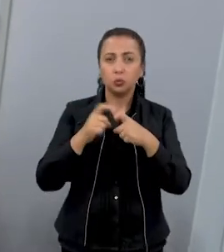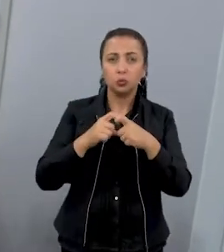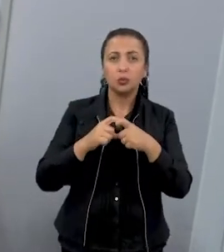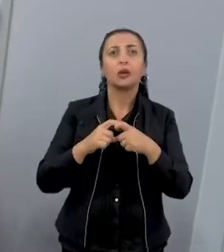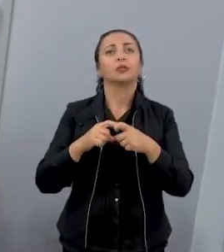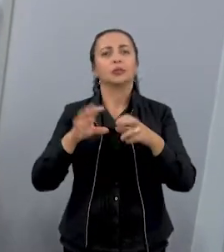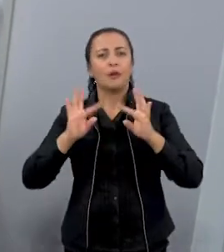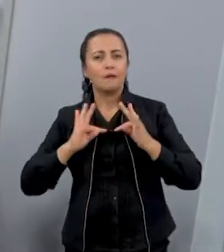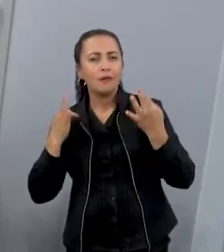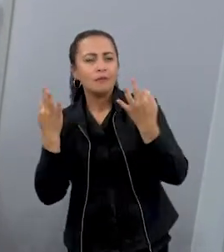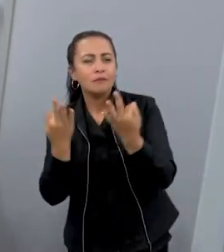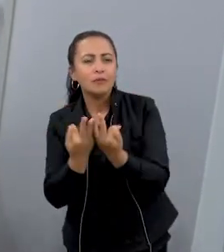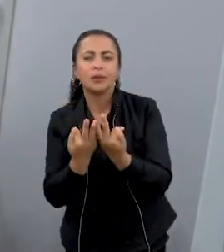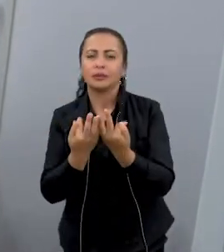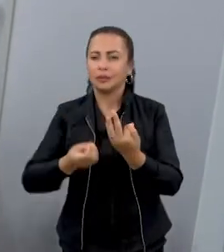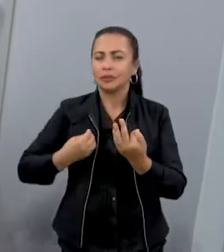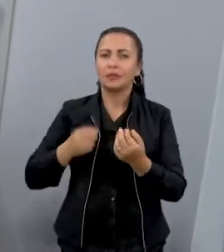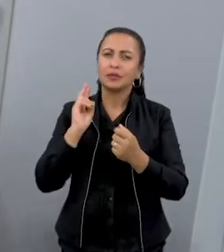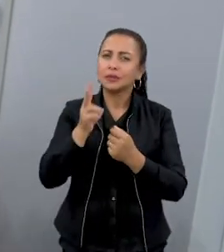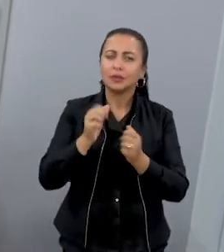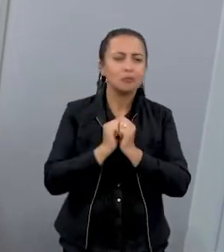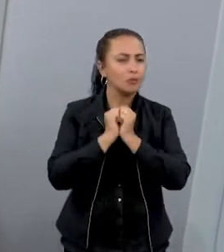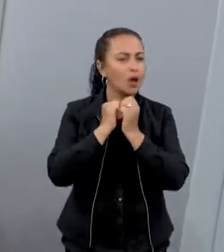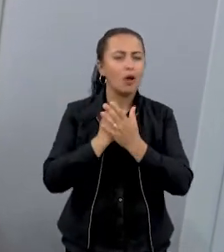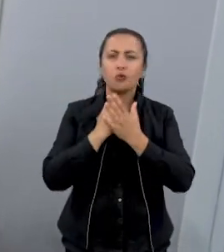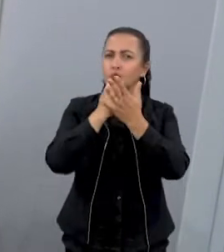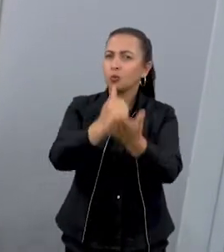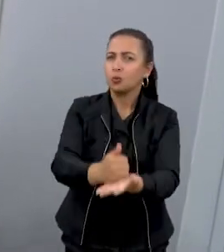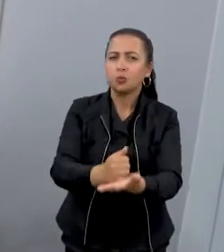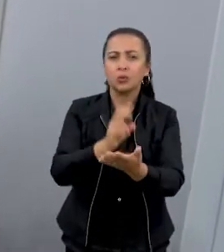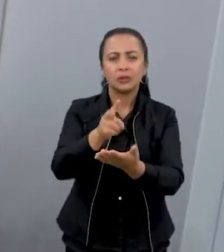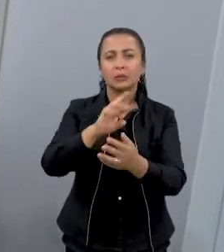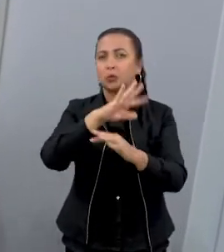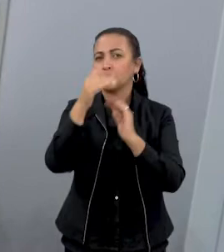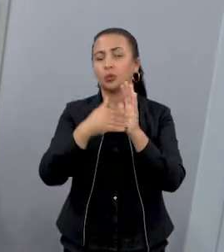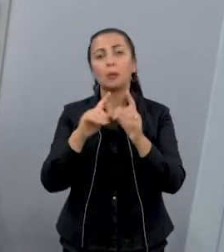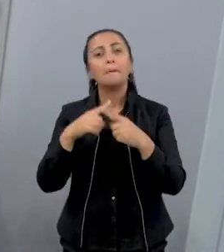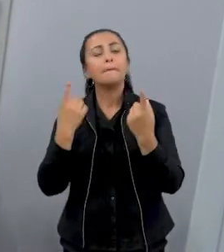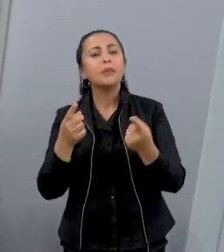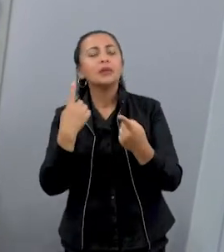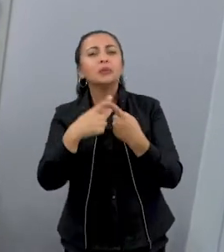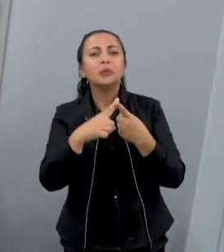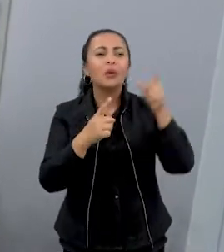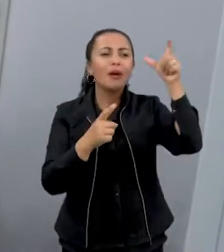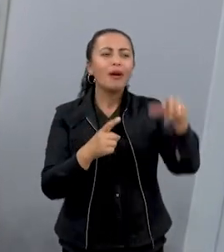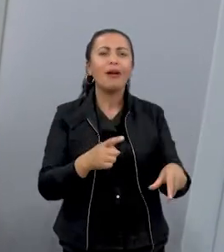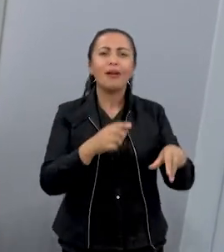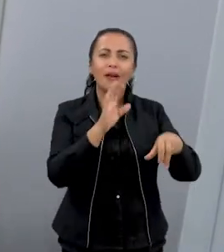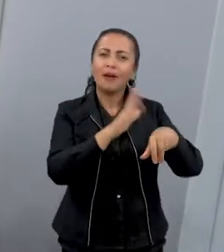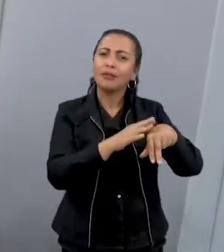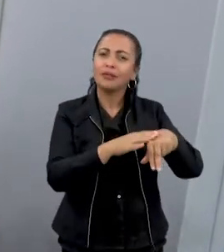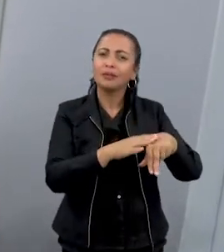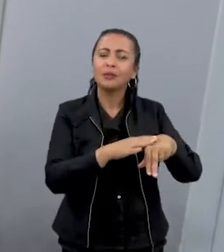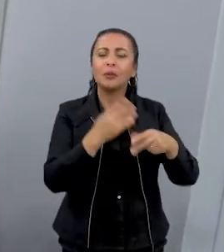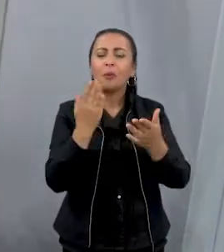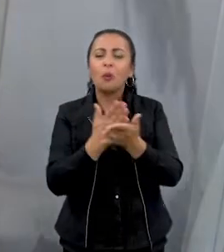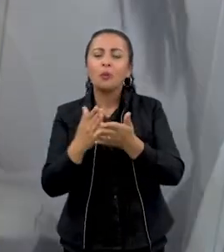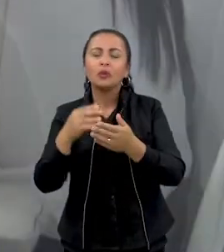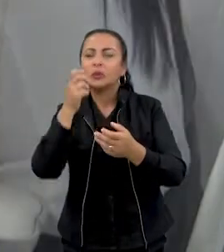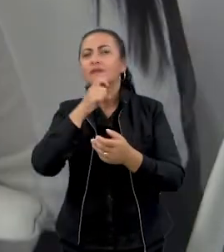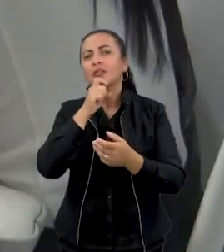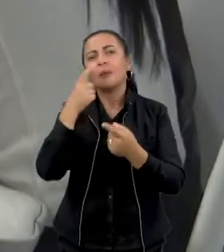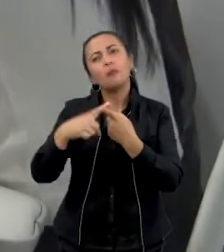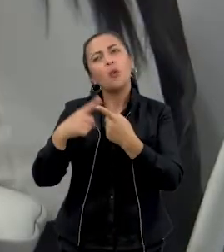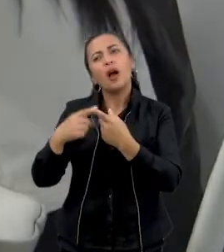médico da família, que estava sempre ali, auxiliando no que fosse preciso. Só que no ponto de vista do usuário, por que essa relação ela começou a se esfriar?